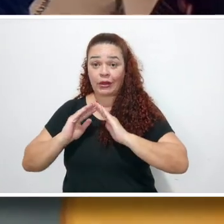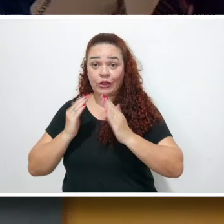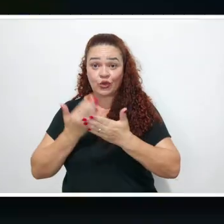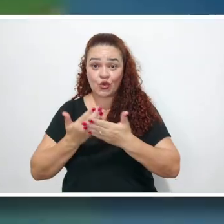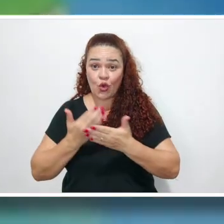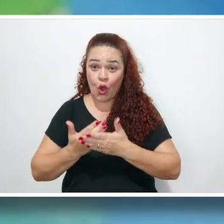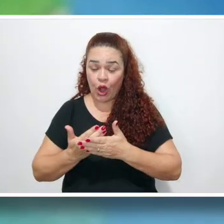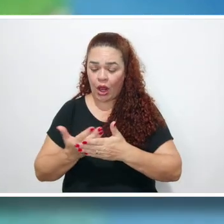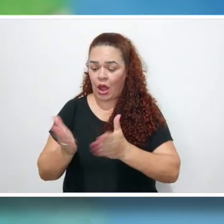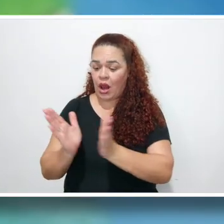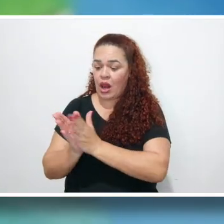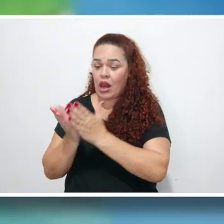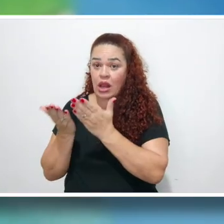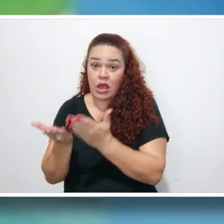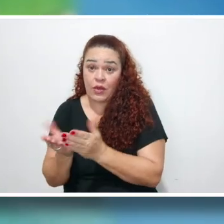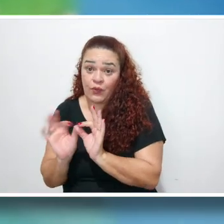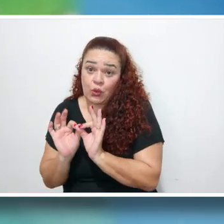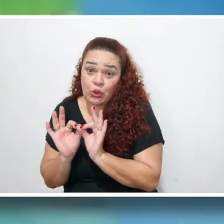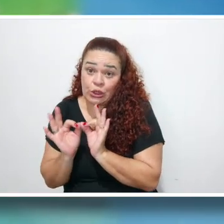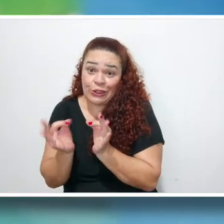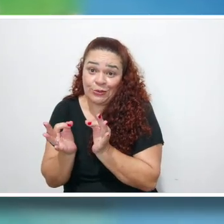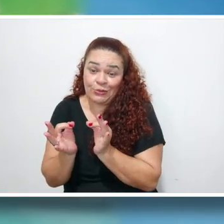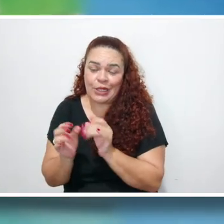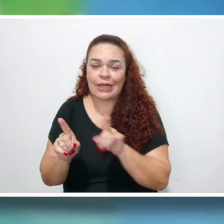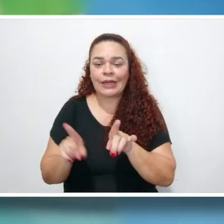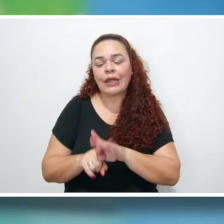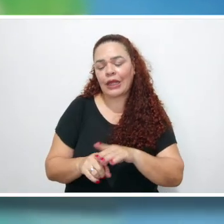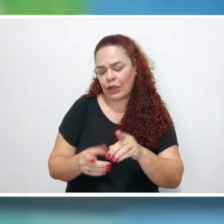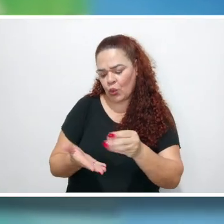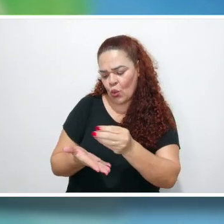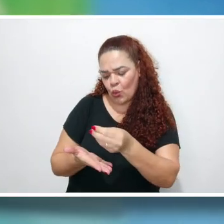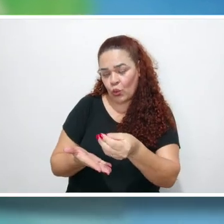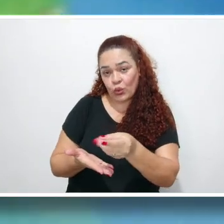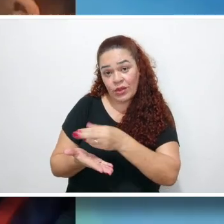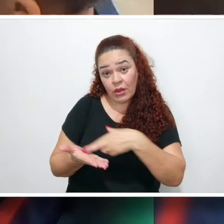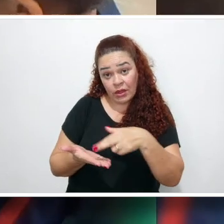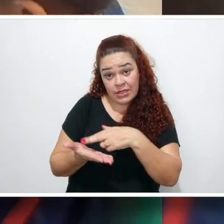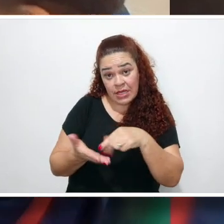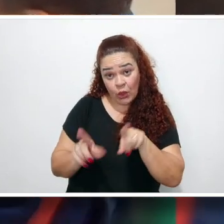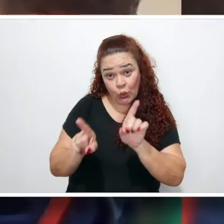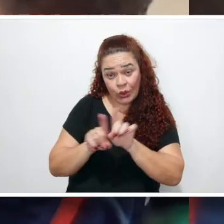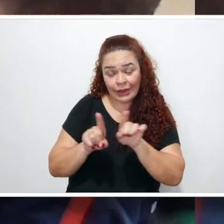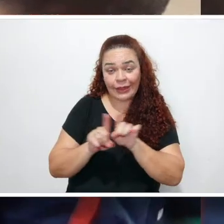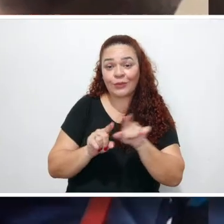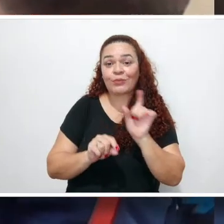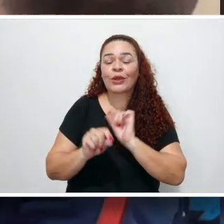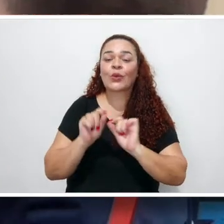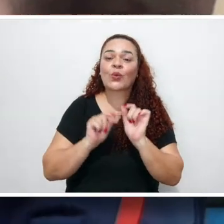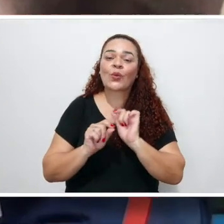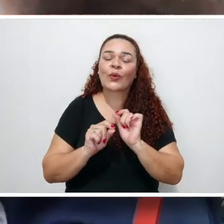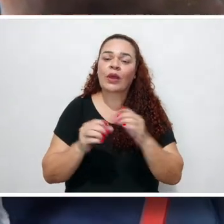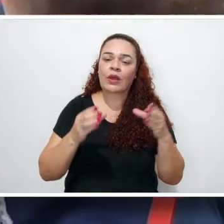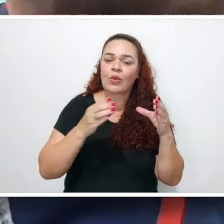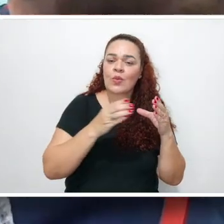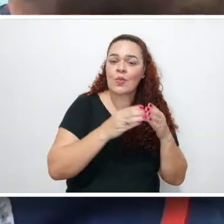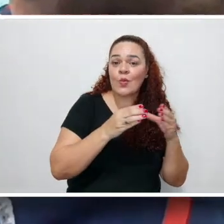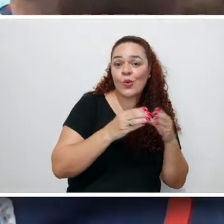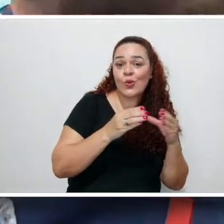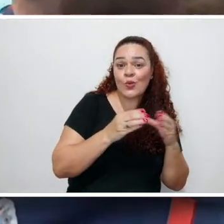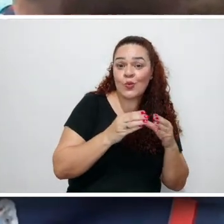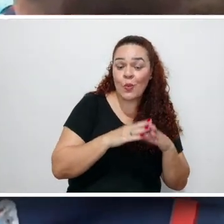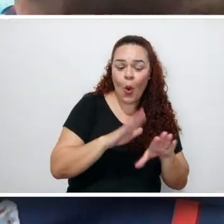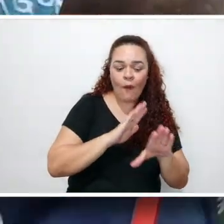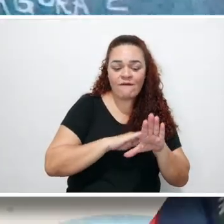escola, desde livros com leituras pequenas, com muitas ilustrações, e também, em